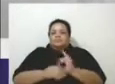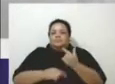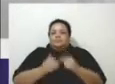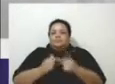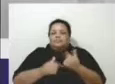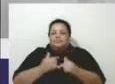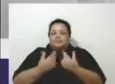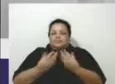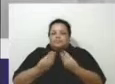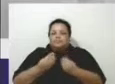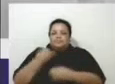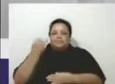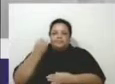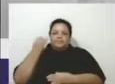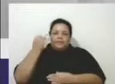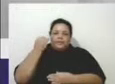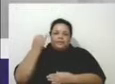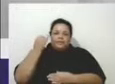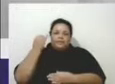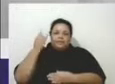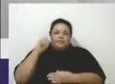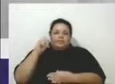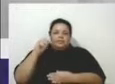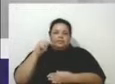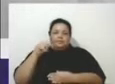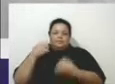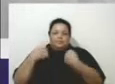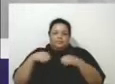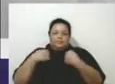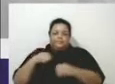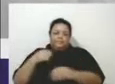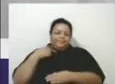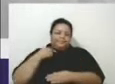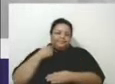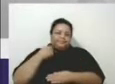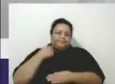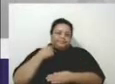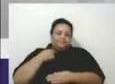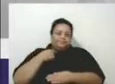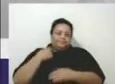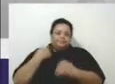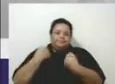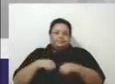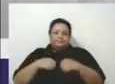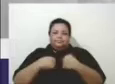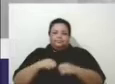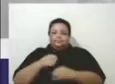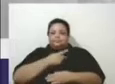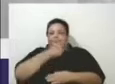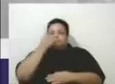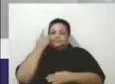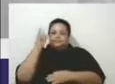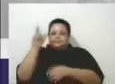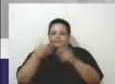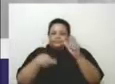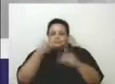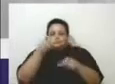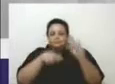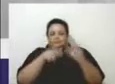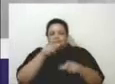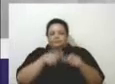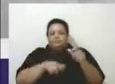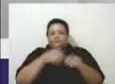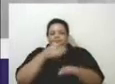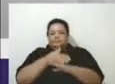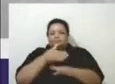muito importante mas tudo envolve o voluntariado né para tudo a gente precisa de pessoas que se engajem em fazer então